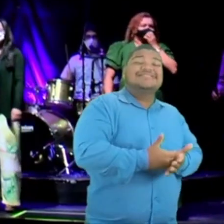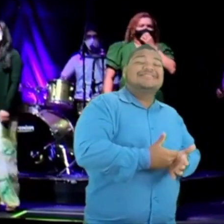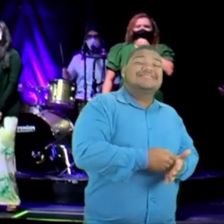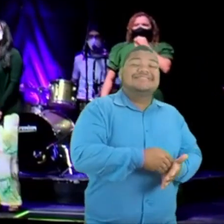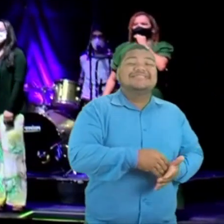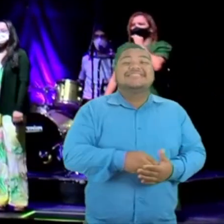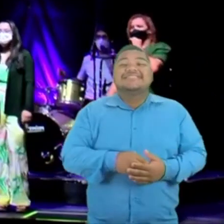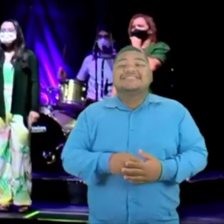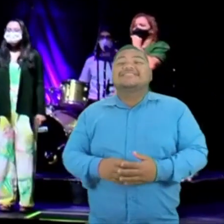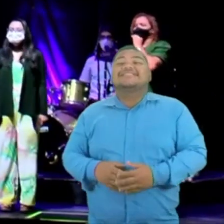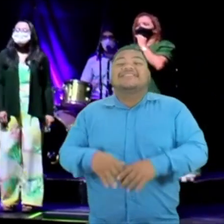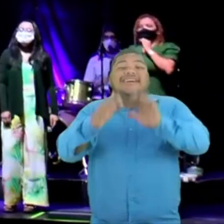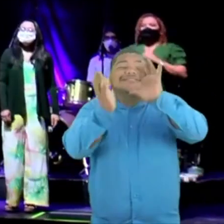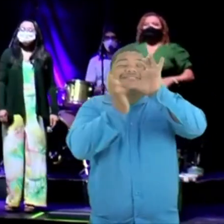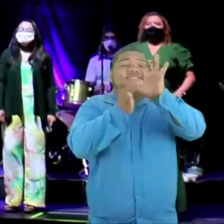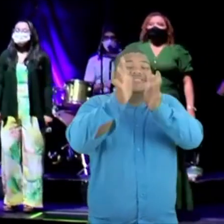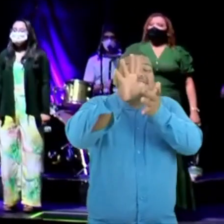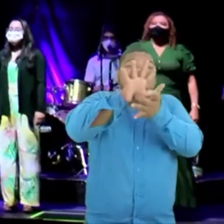confiar.